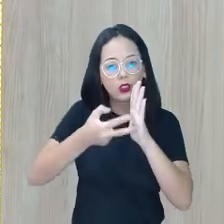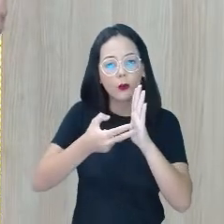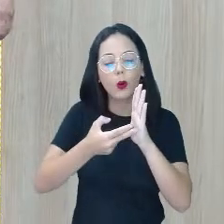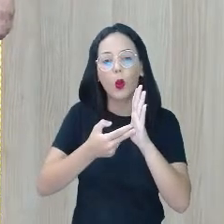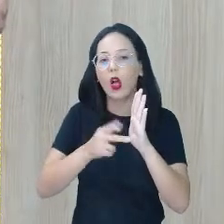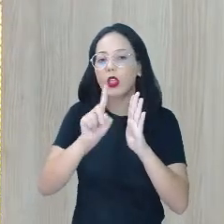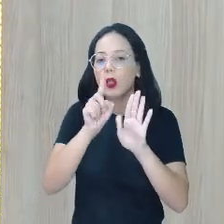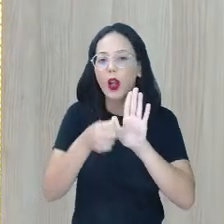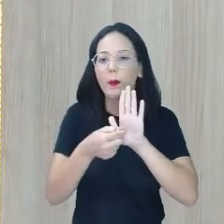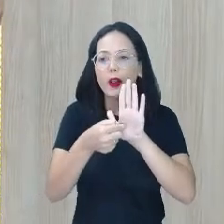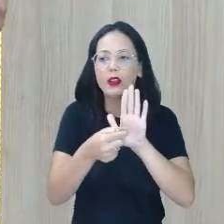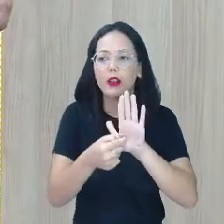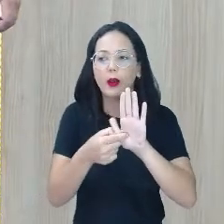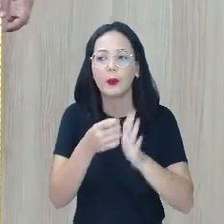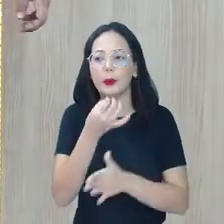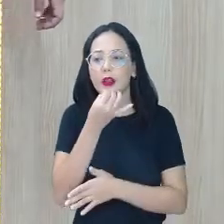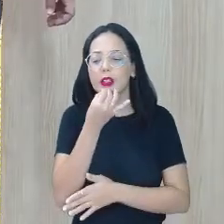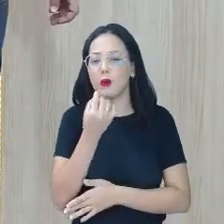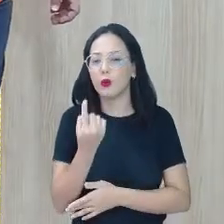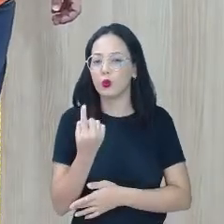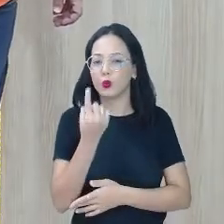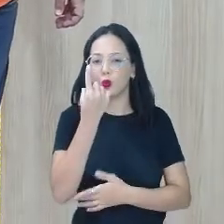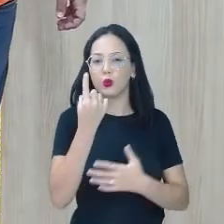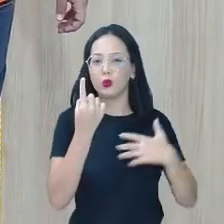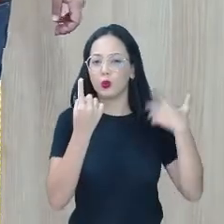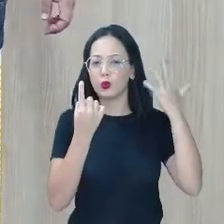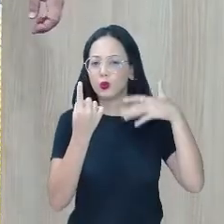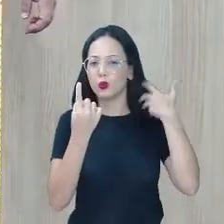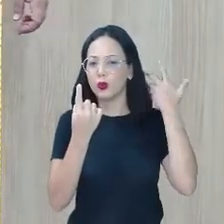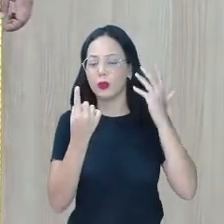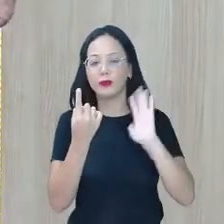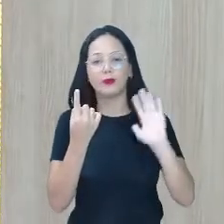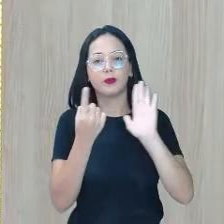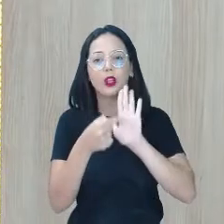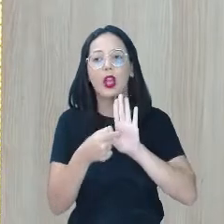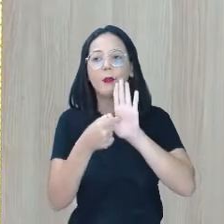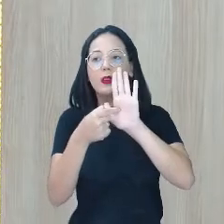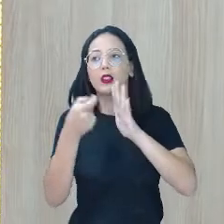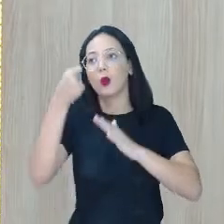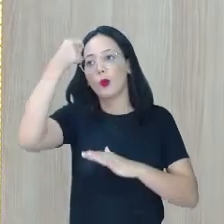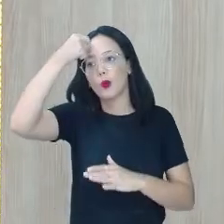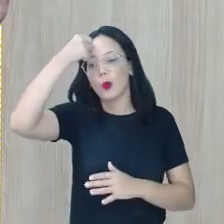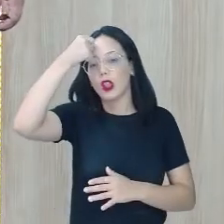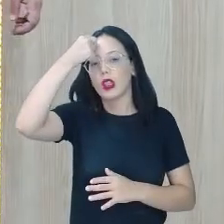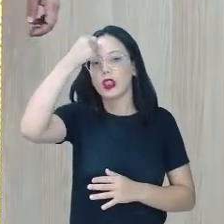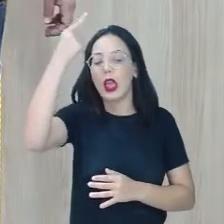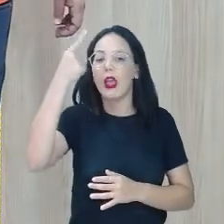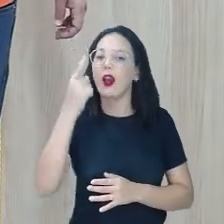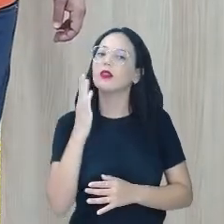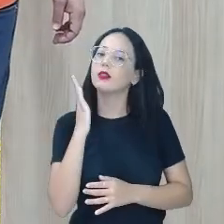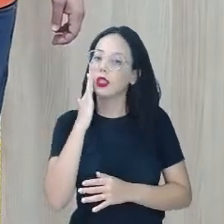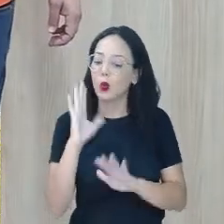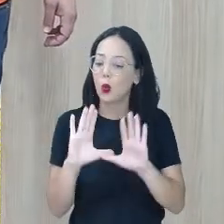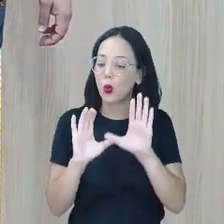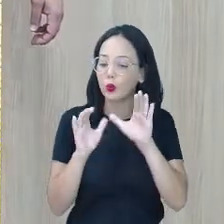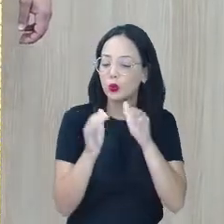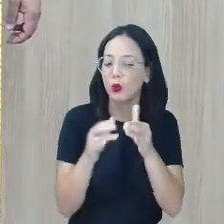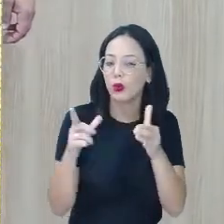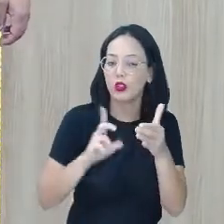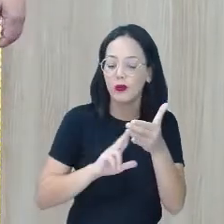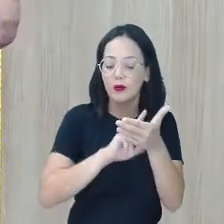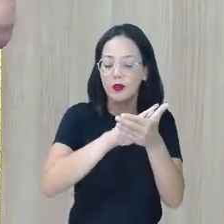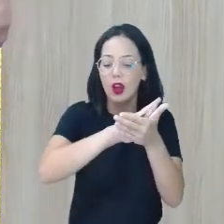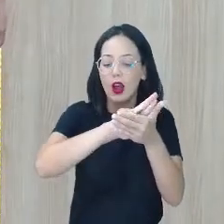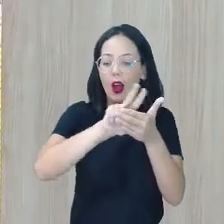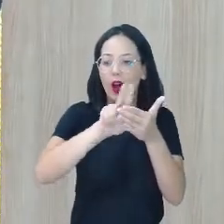não representa um som, ele representa uma ideia, ou um conjunto de ideias.